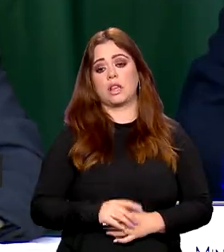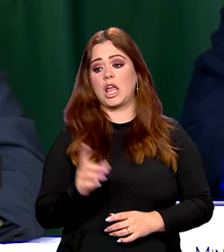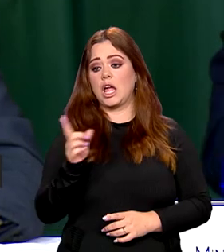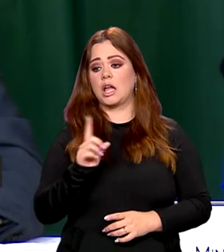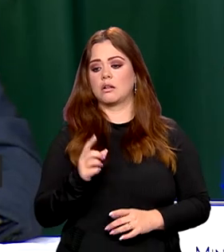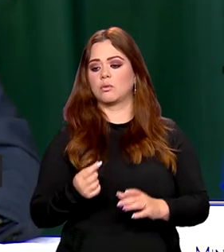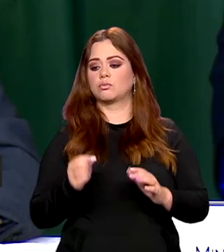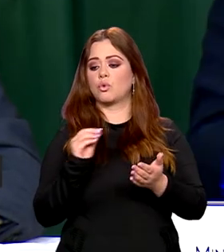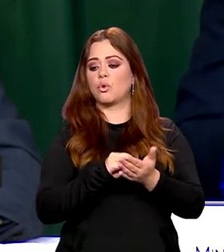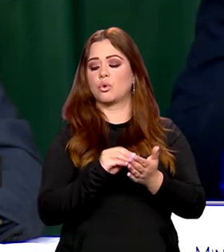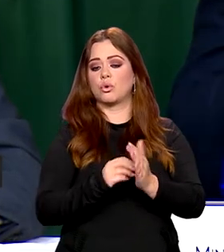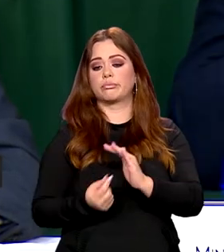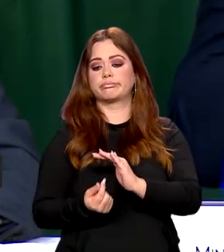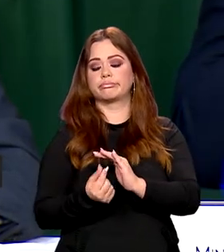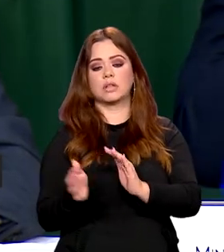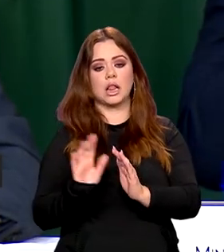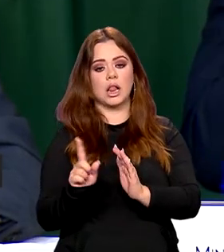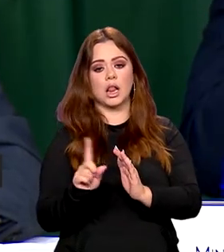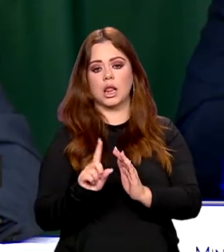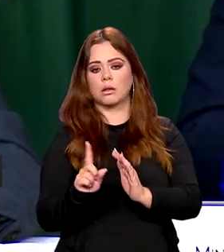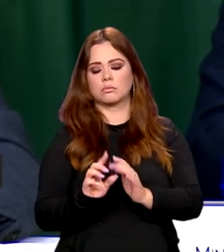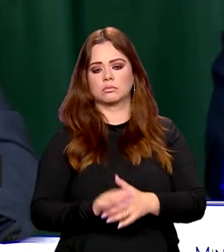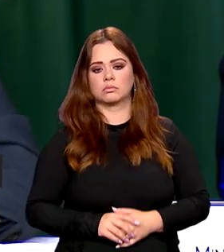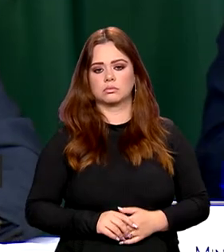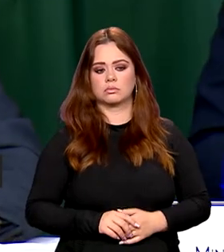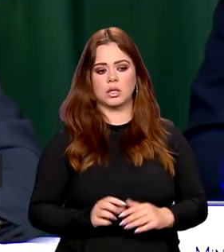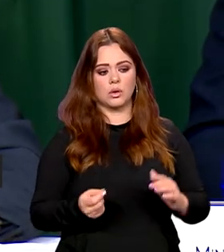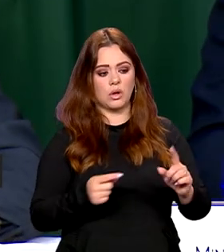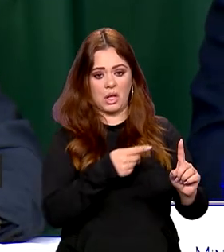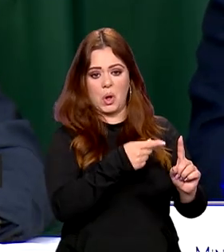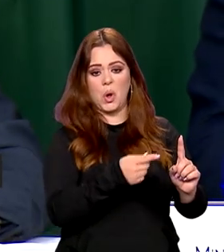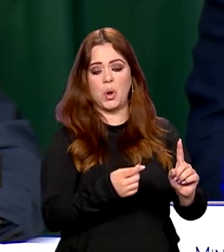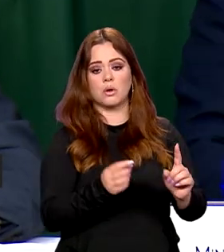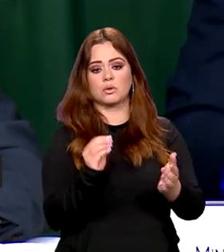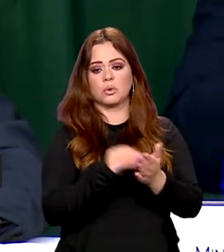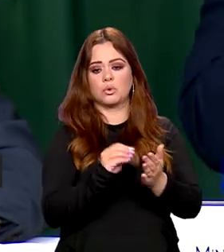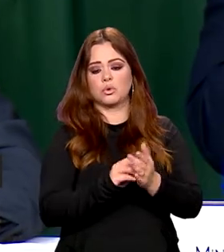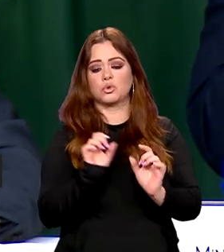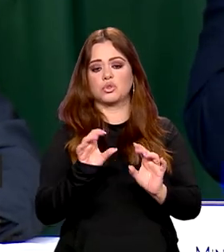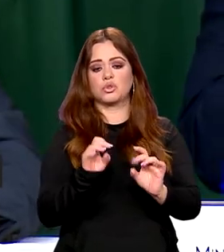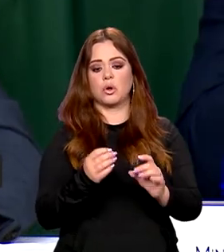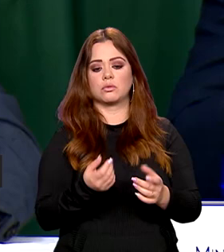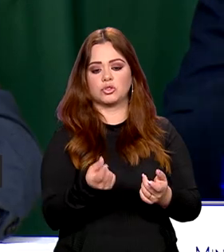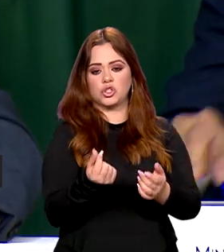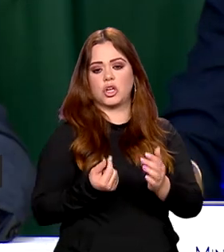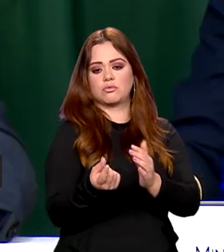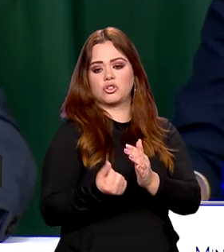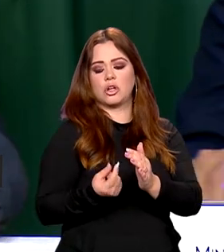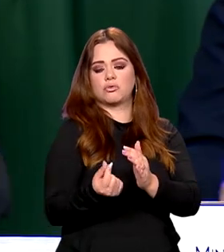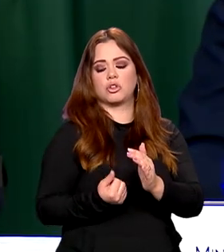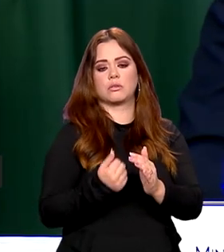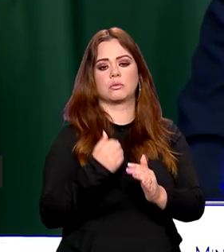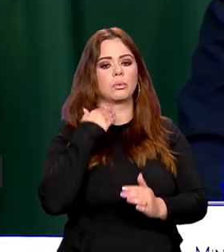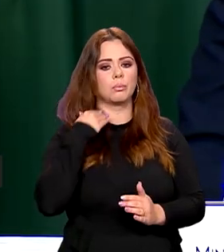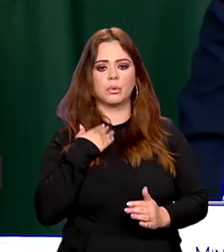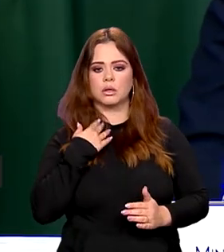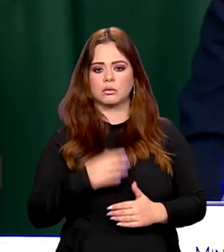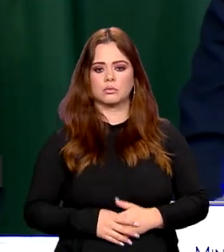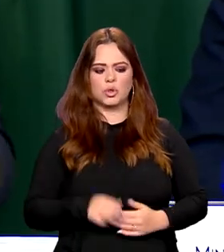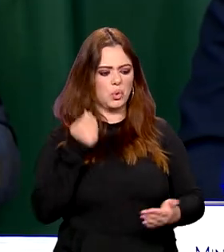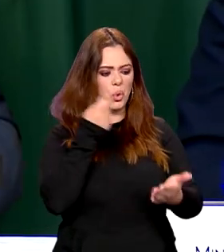um centavo em inovação. O que ele investiu foi engordar a conta bancária dele. E não comprou uma máquina nova